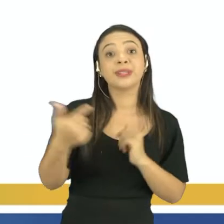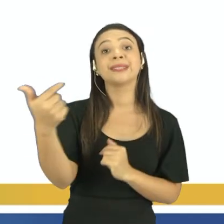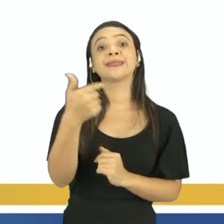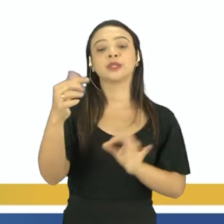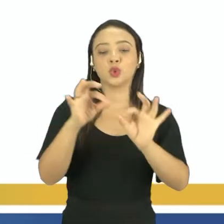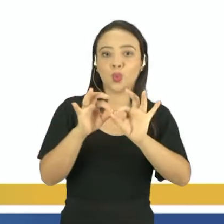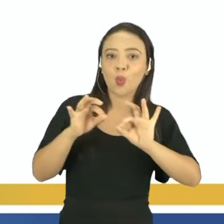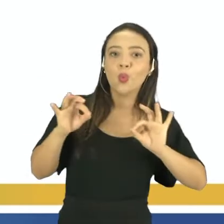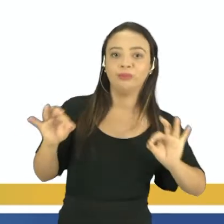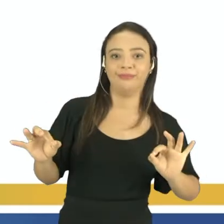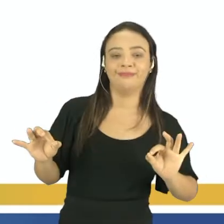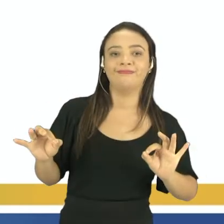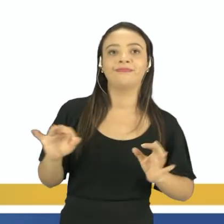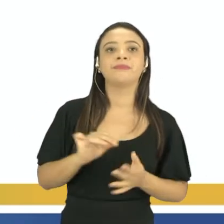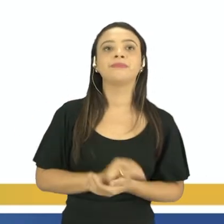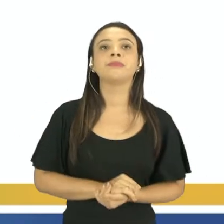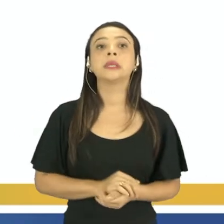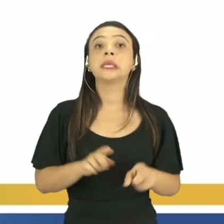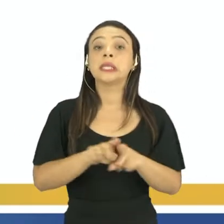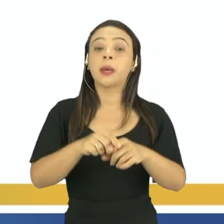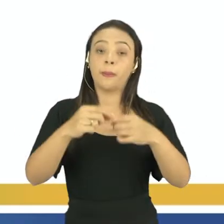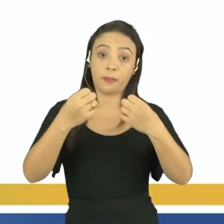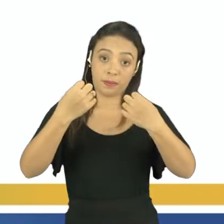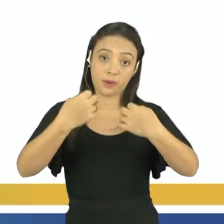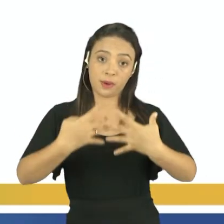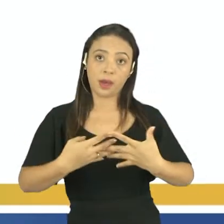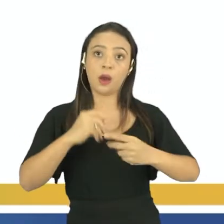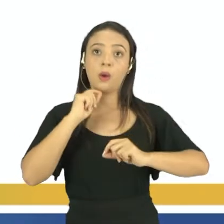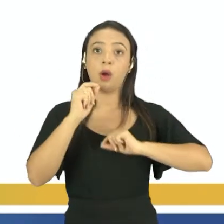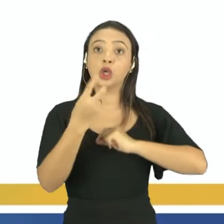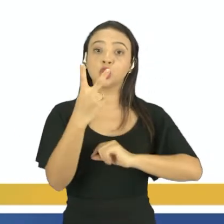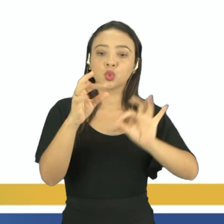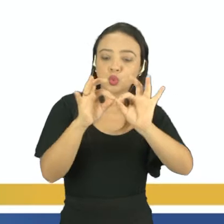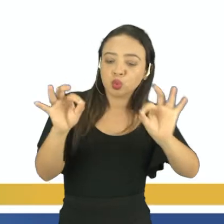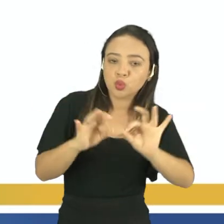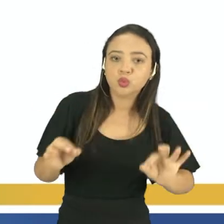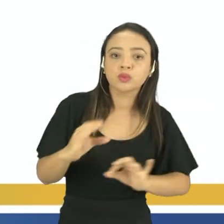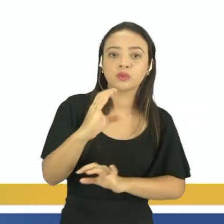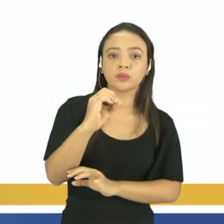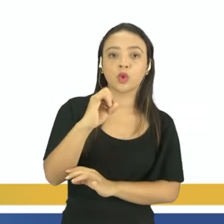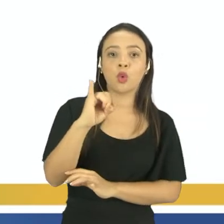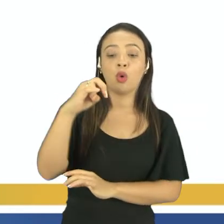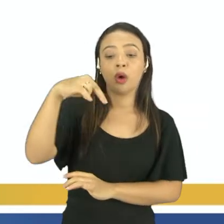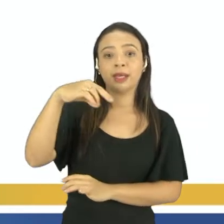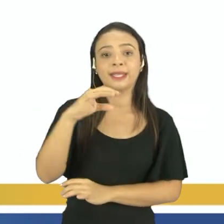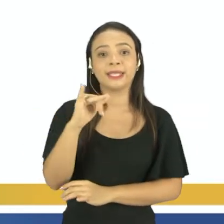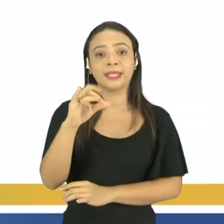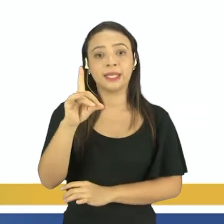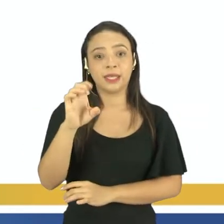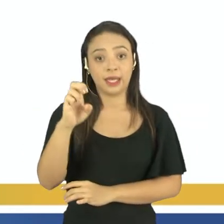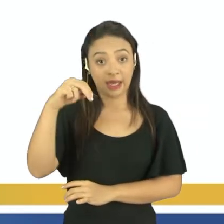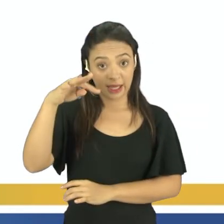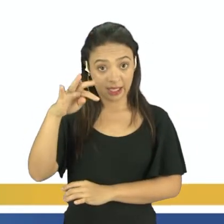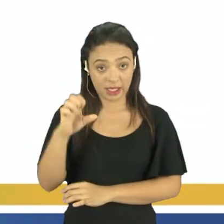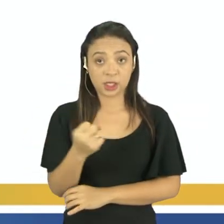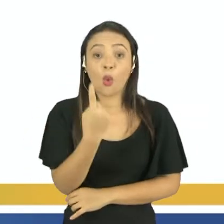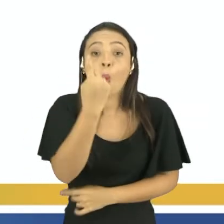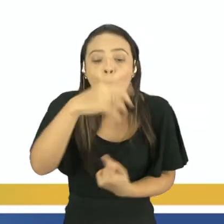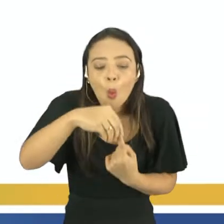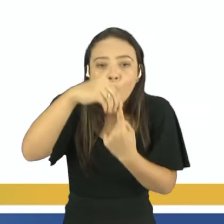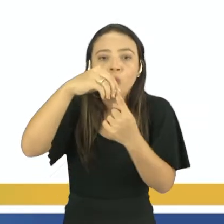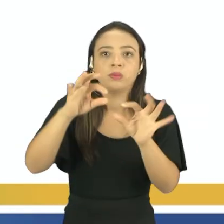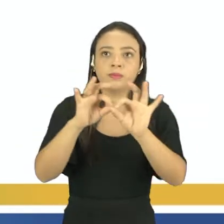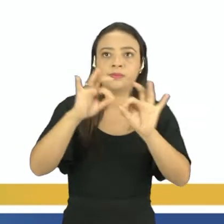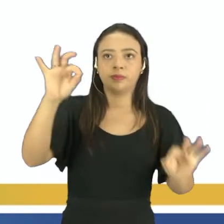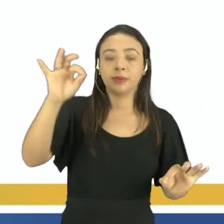reta. Também nós podemos dizer, né, que duas retas coincidentes são na realidade uma única reta, né? Como a figura mostra aí